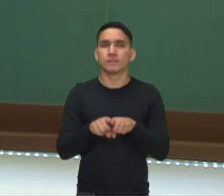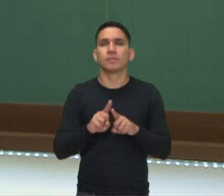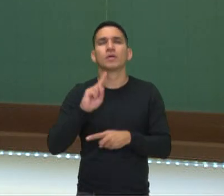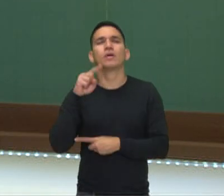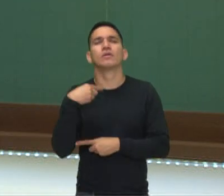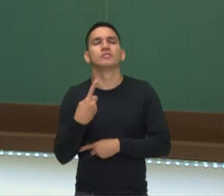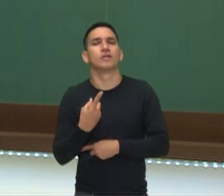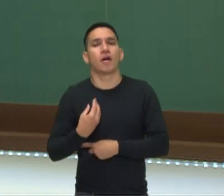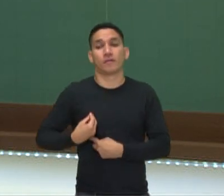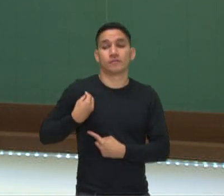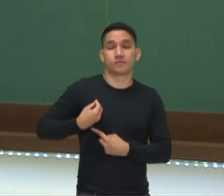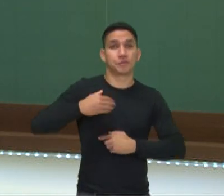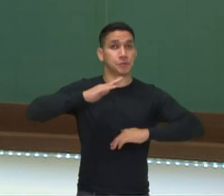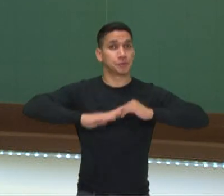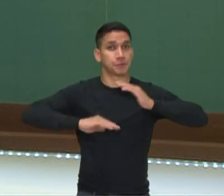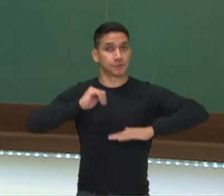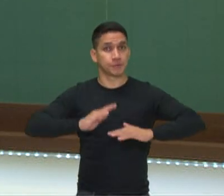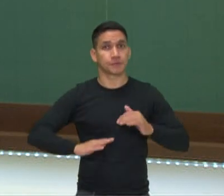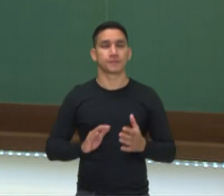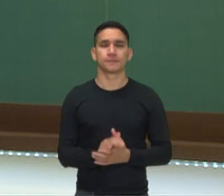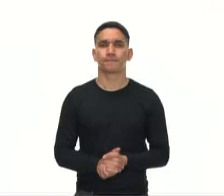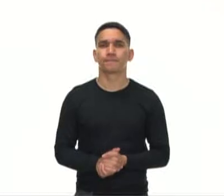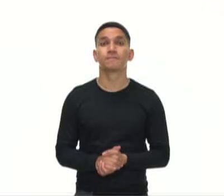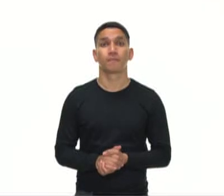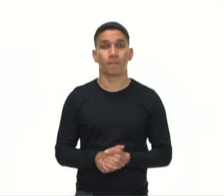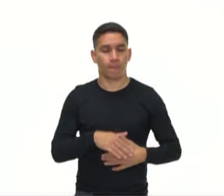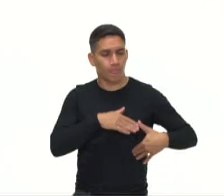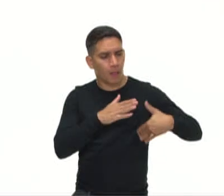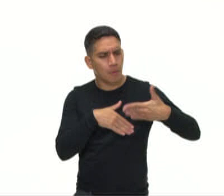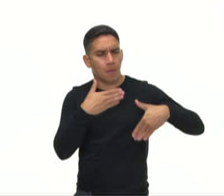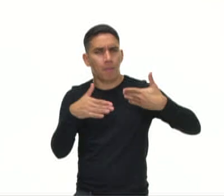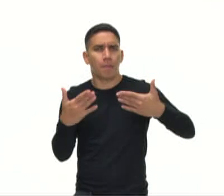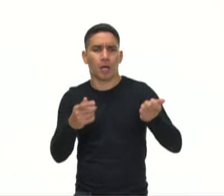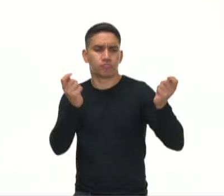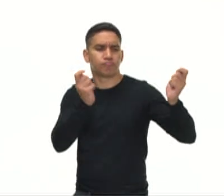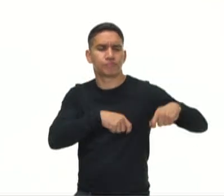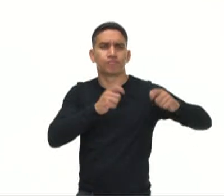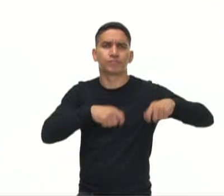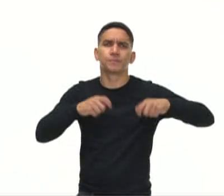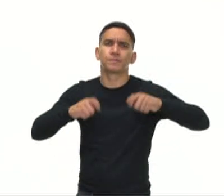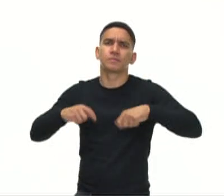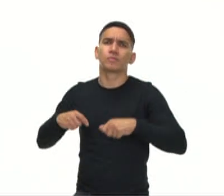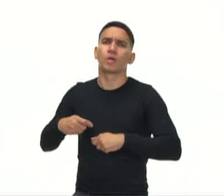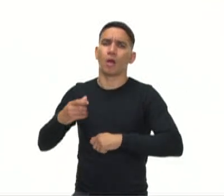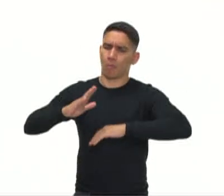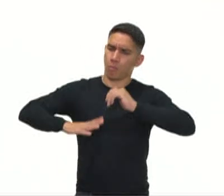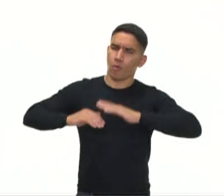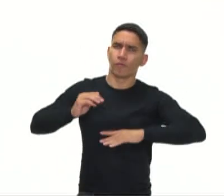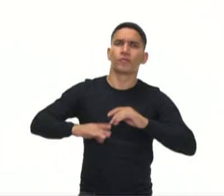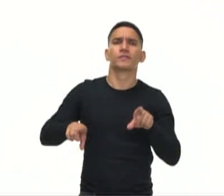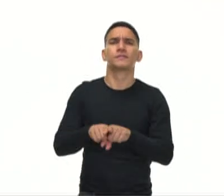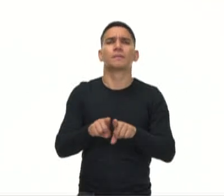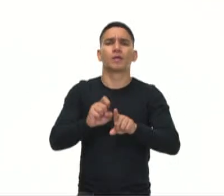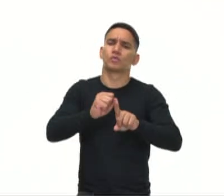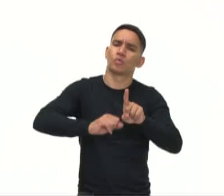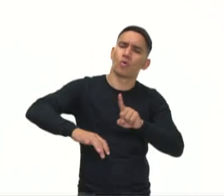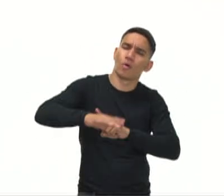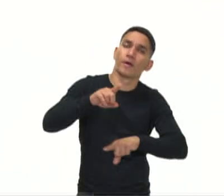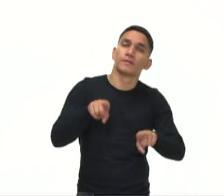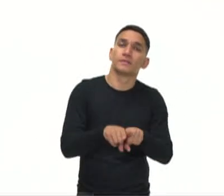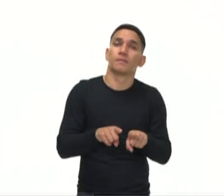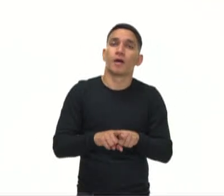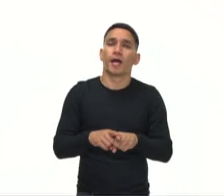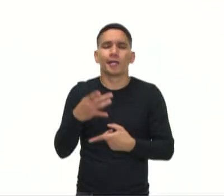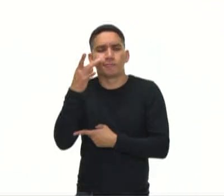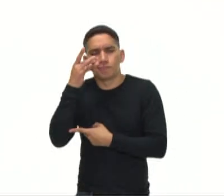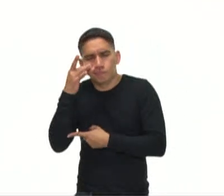vida profissional. O desenvolvimento de competências profissionais, sociais, físicas e